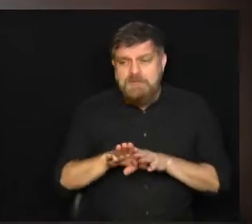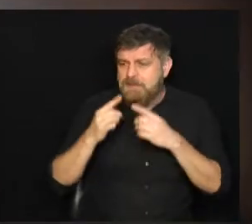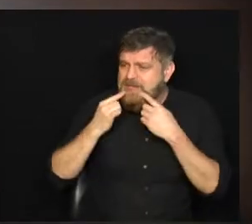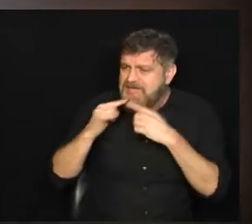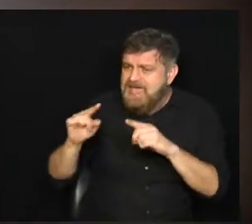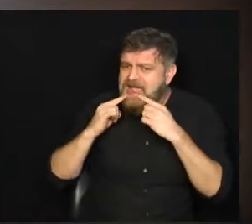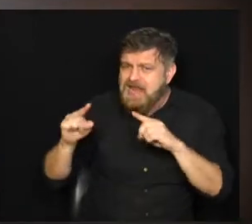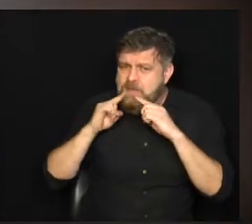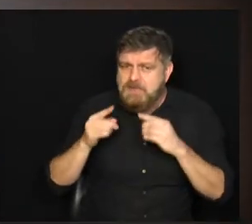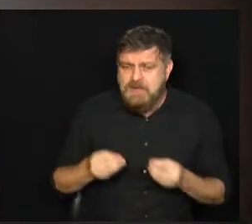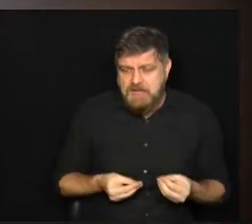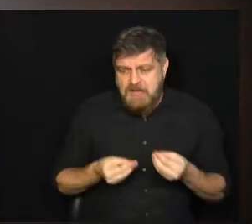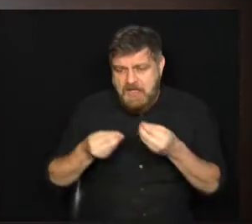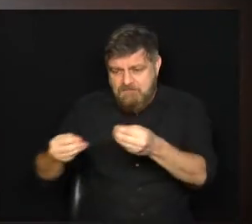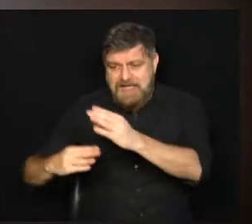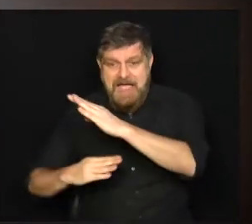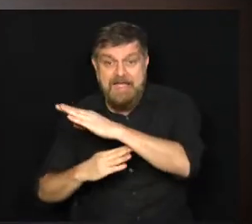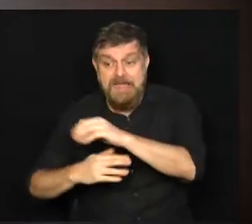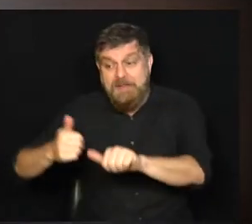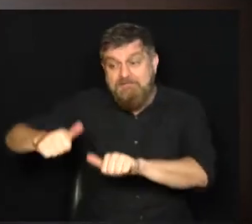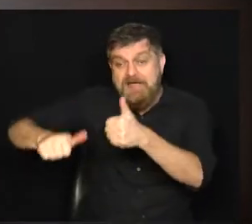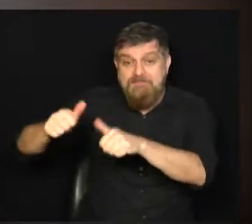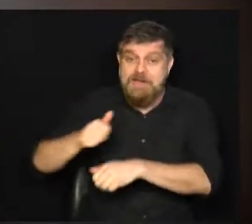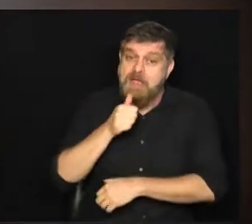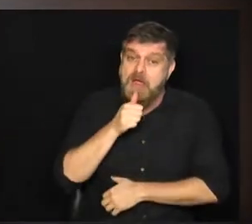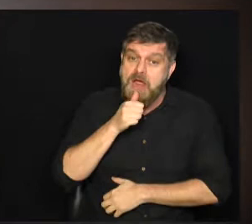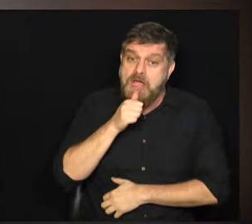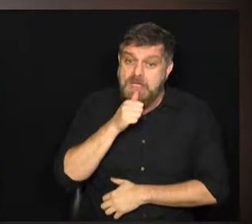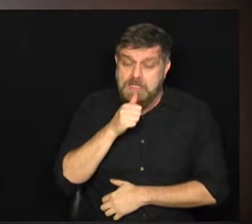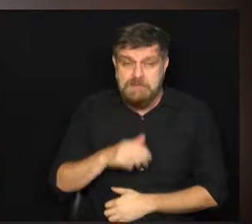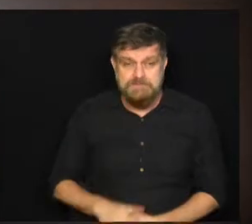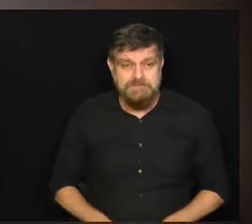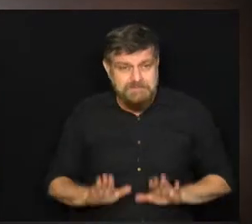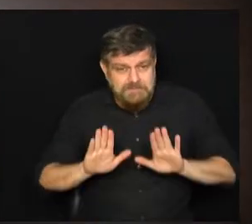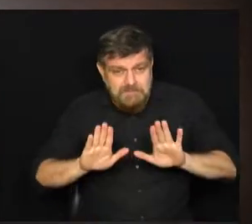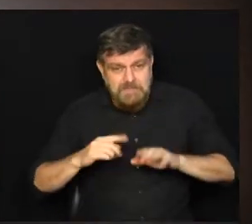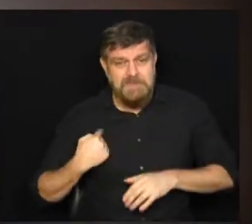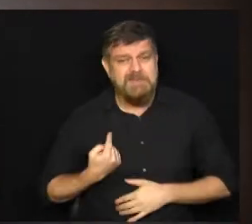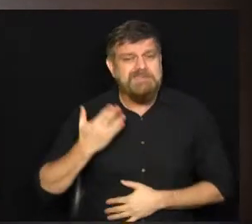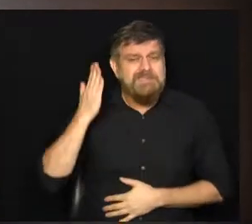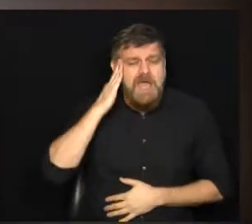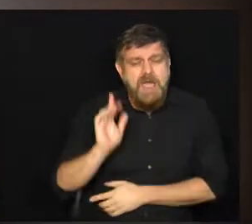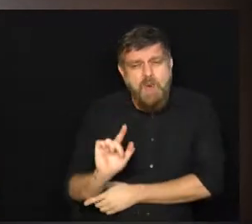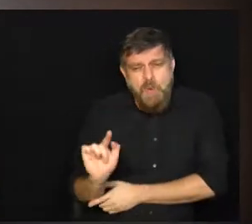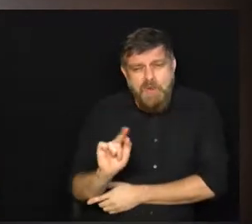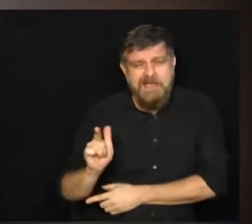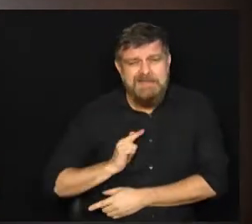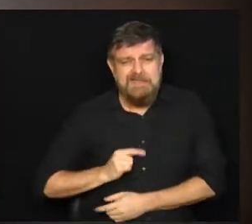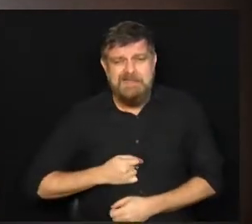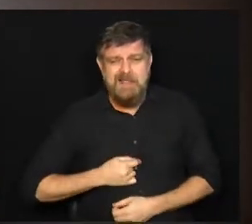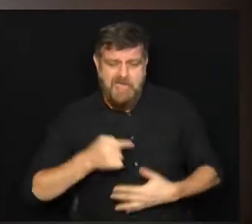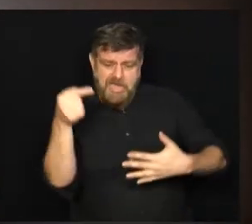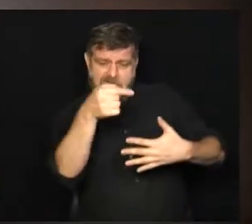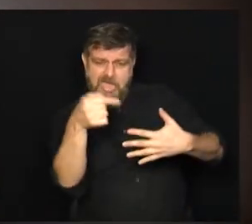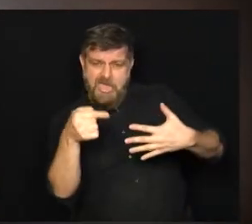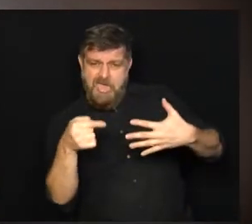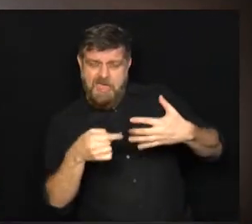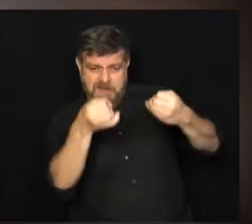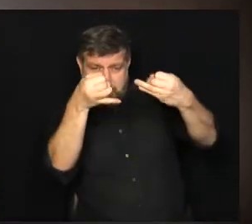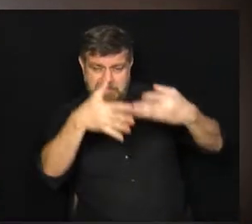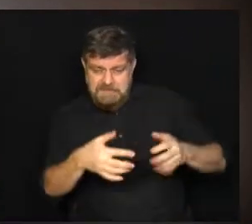repúdio, que vai para apreciação em breve também. Mas a gente sabe que os argumentos que foram